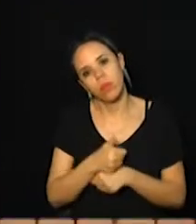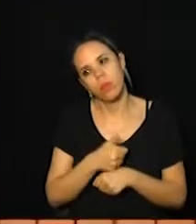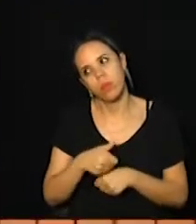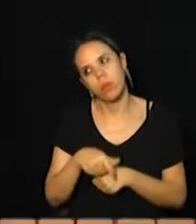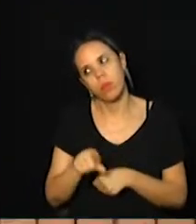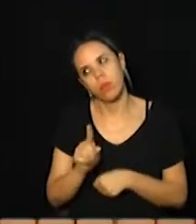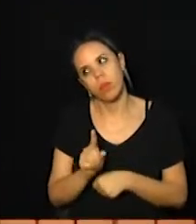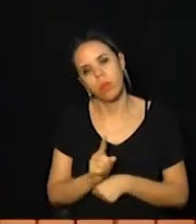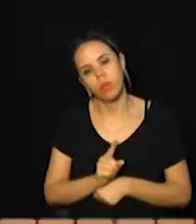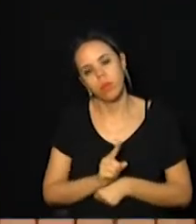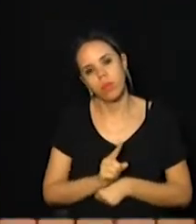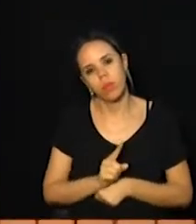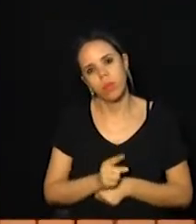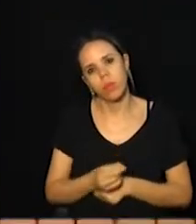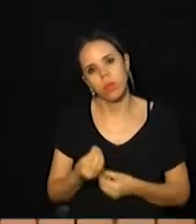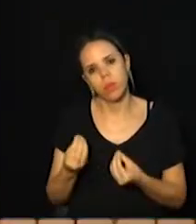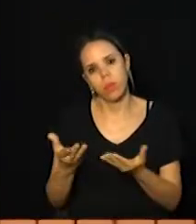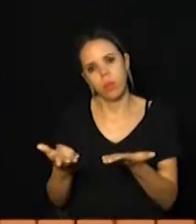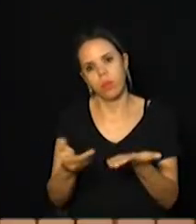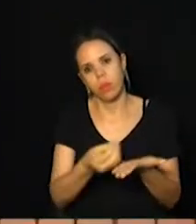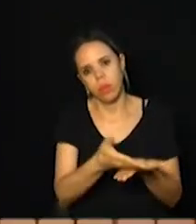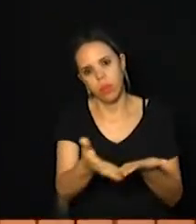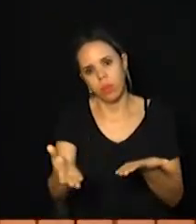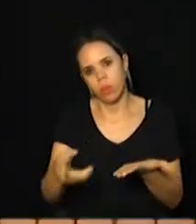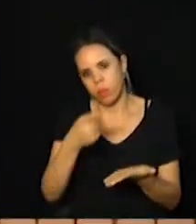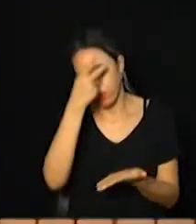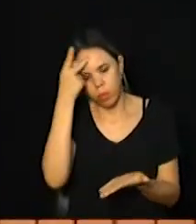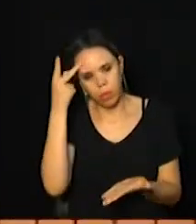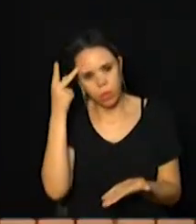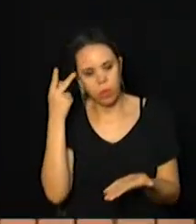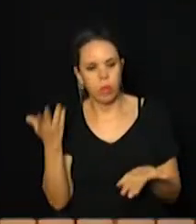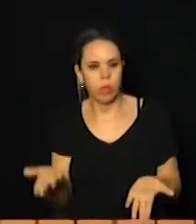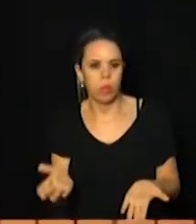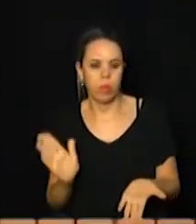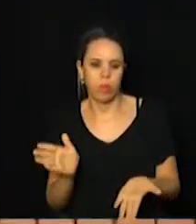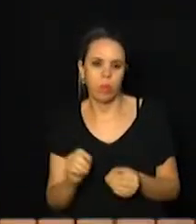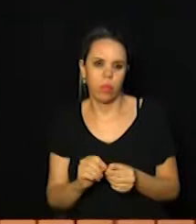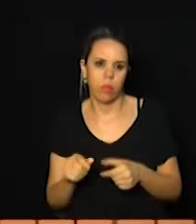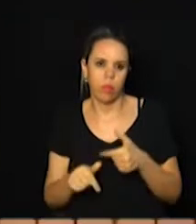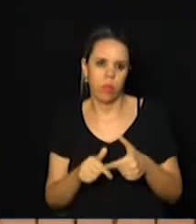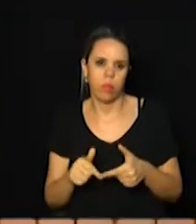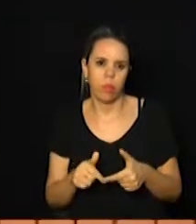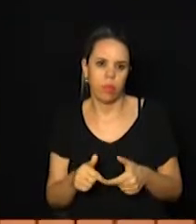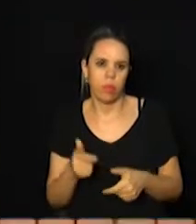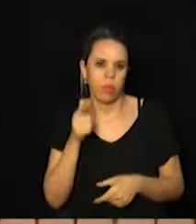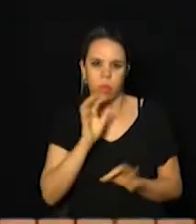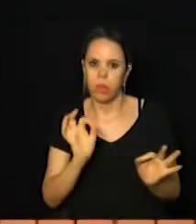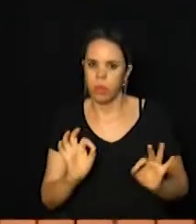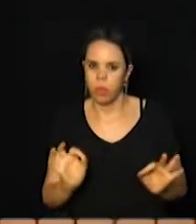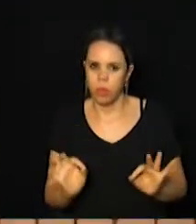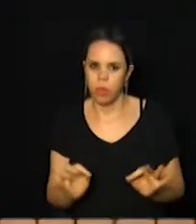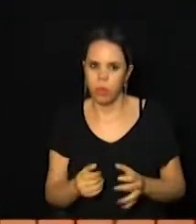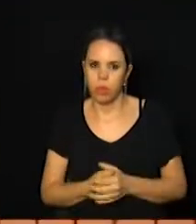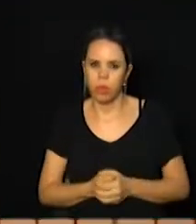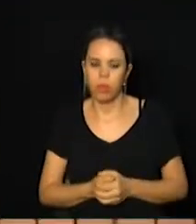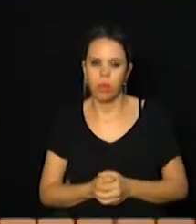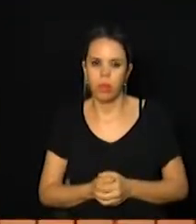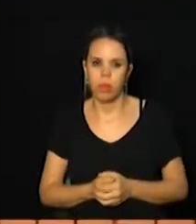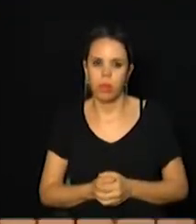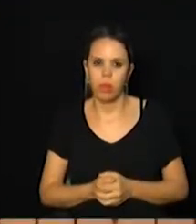eles vão estar entregando para a população né ele já faz trabalho e sem ganhar absolutamente nada